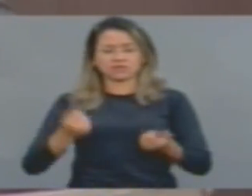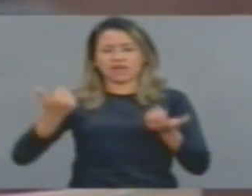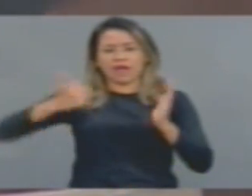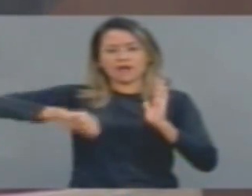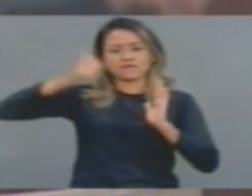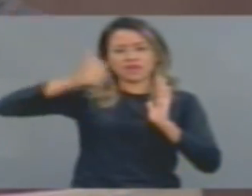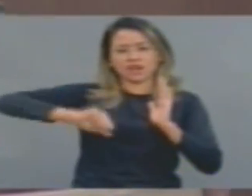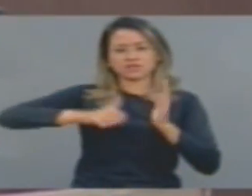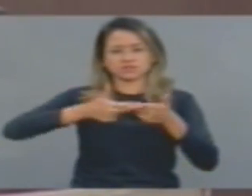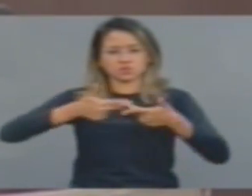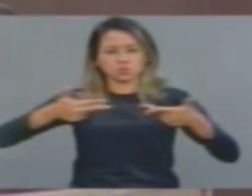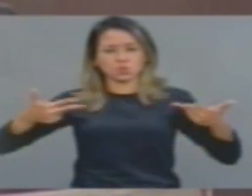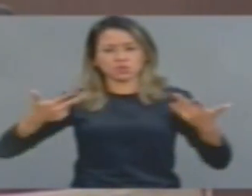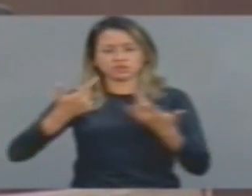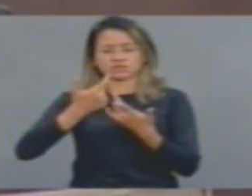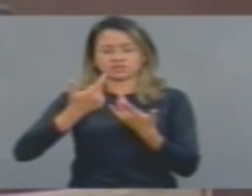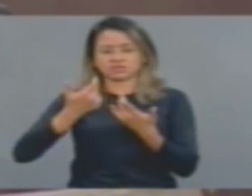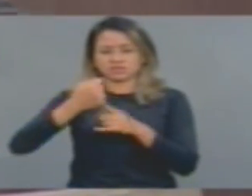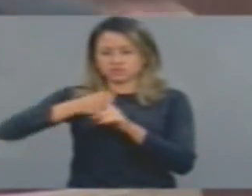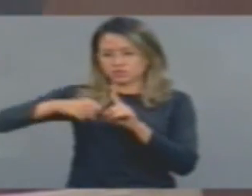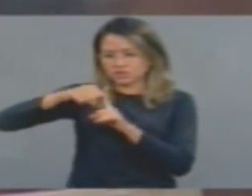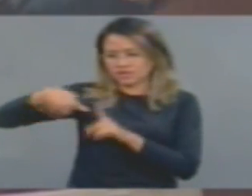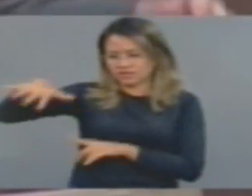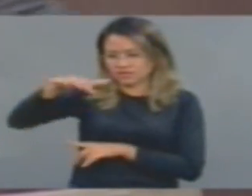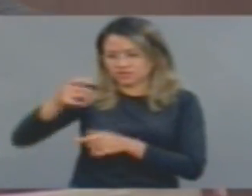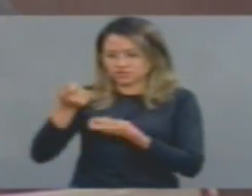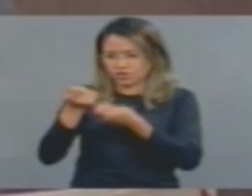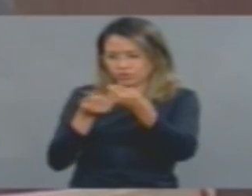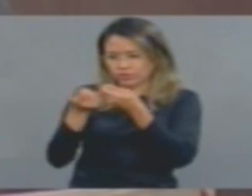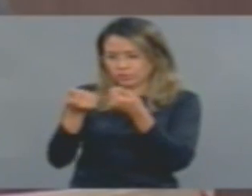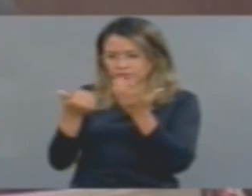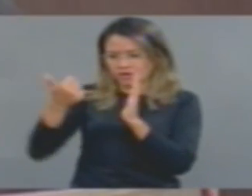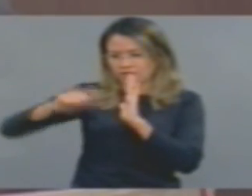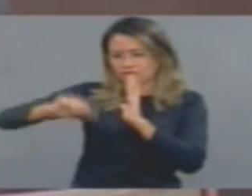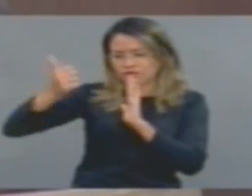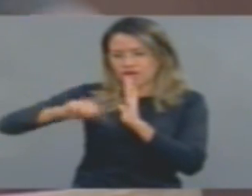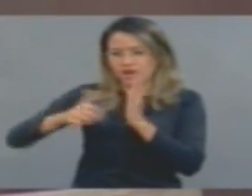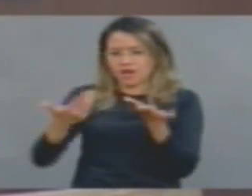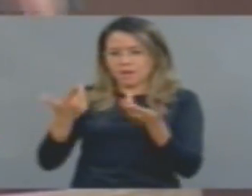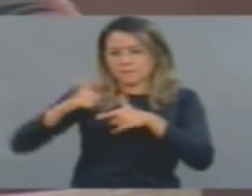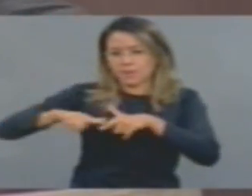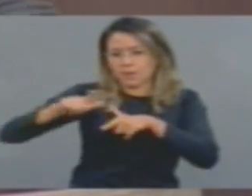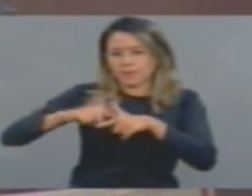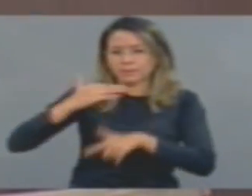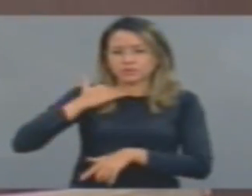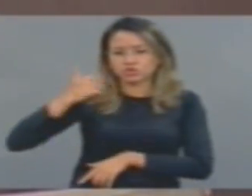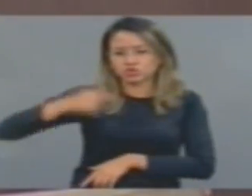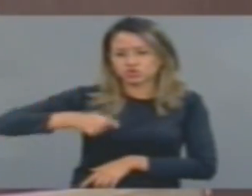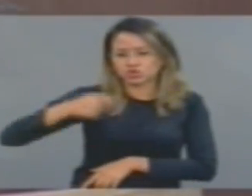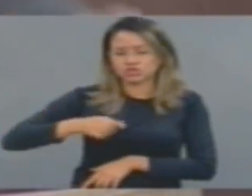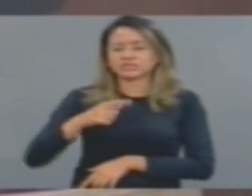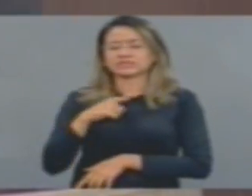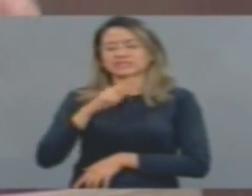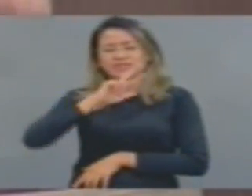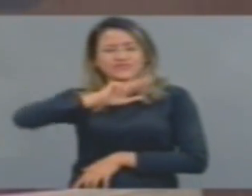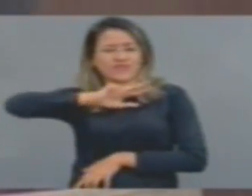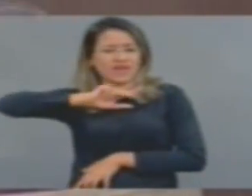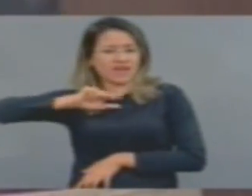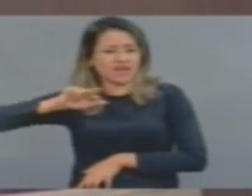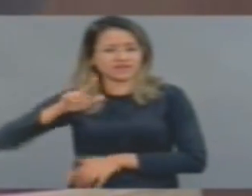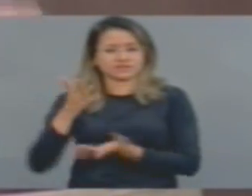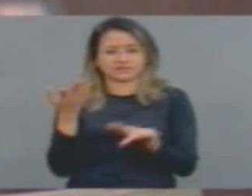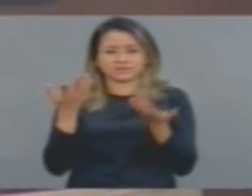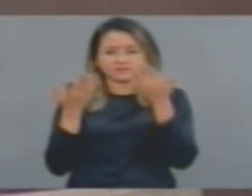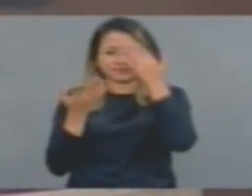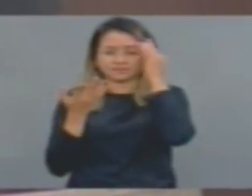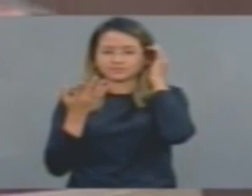análises socioeconômicas, as análises dos problemas da justiça, que são vários. Mas, ao fim